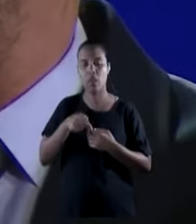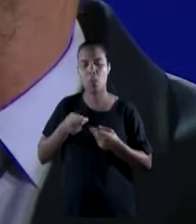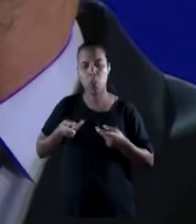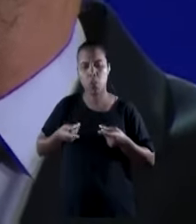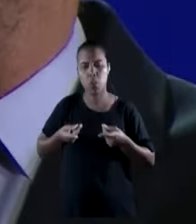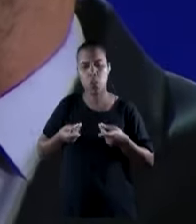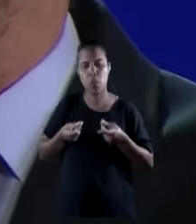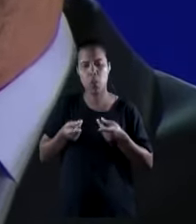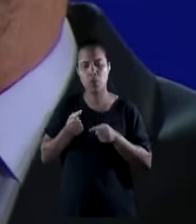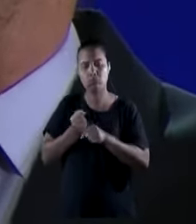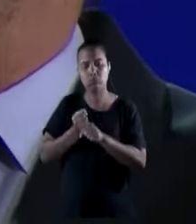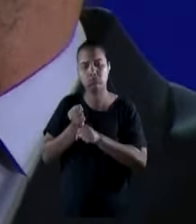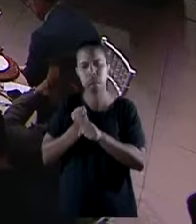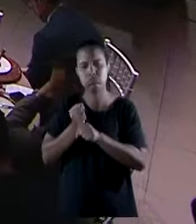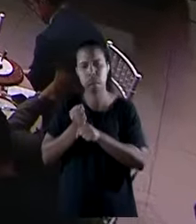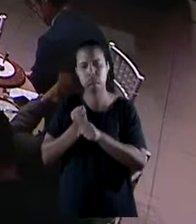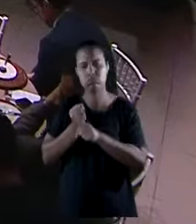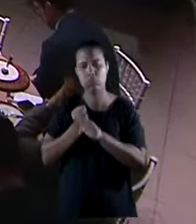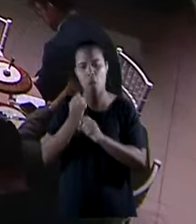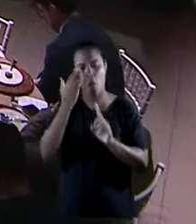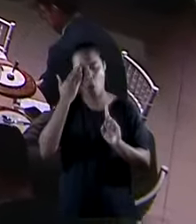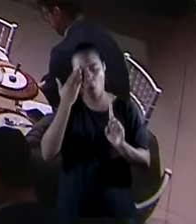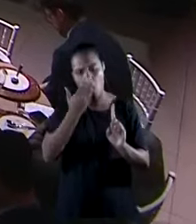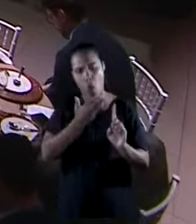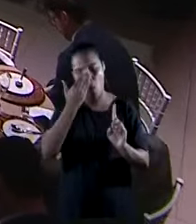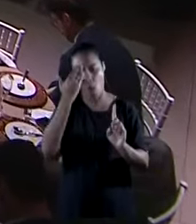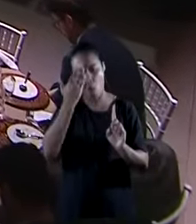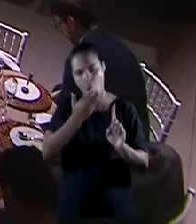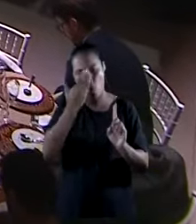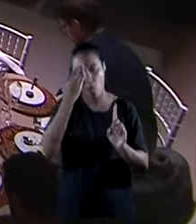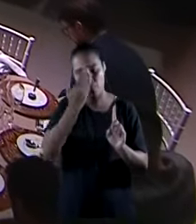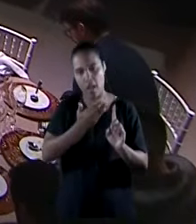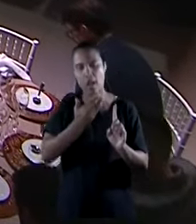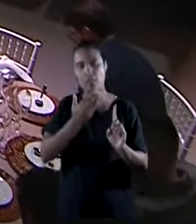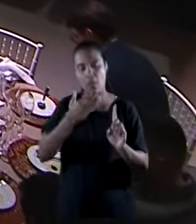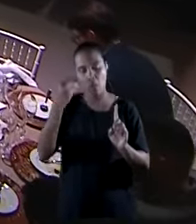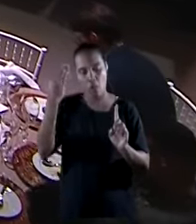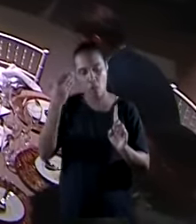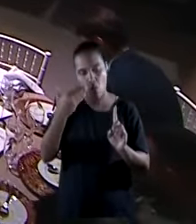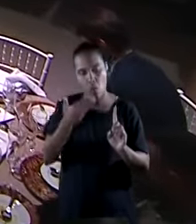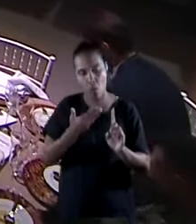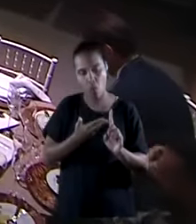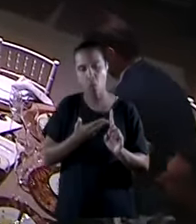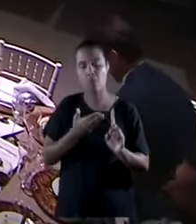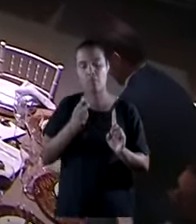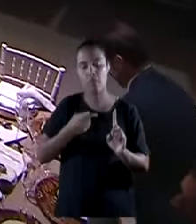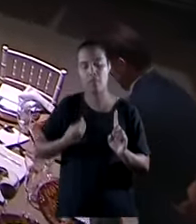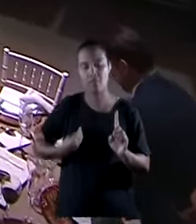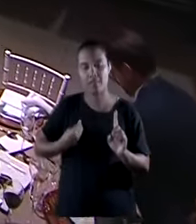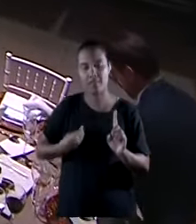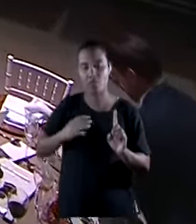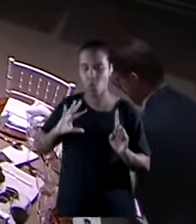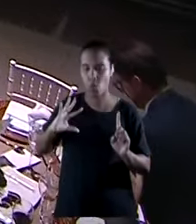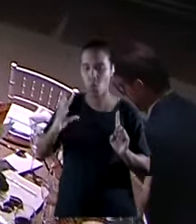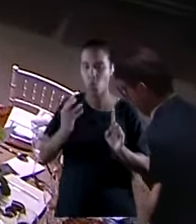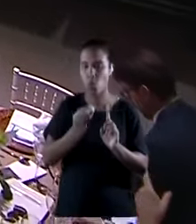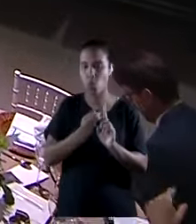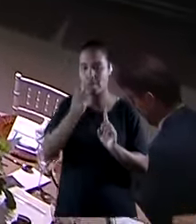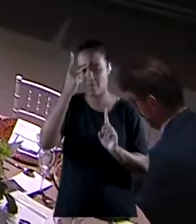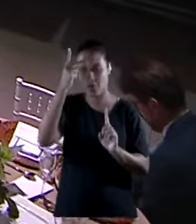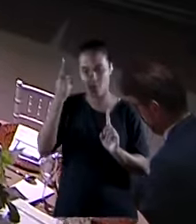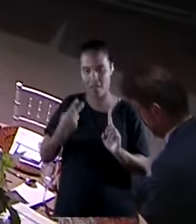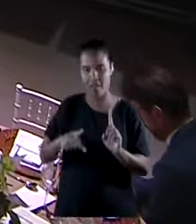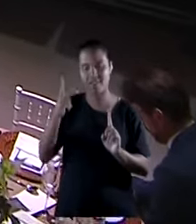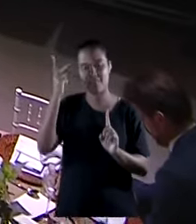na rádio e televisão paulista e brasileira foi uma honra e um privilégio. Obrigado. Vou pedir para o meu amigo Mauro